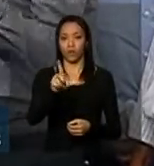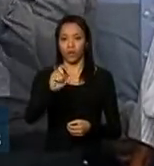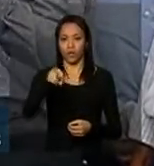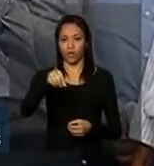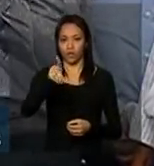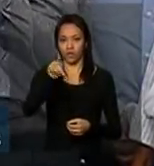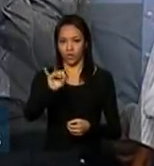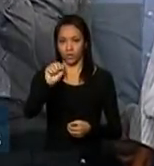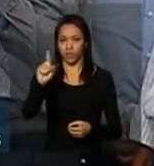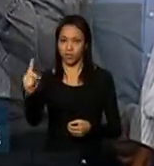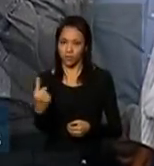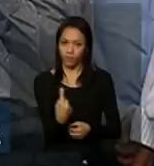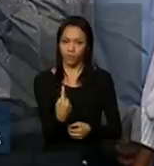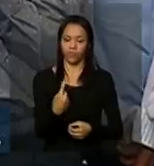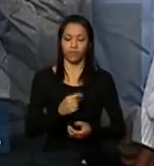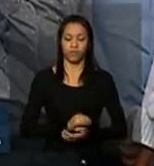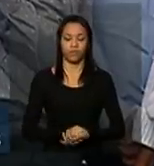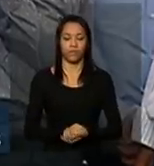Oliveira